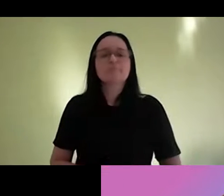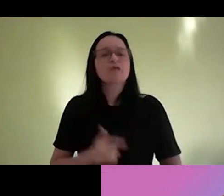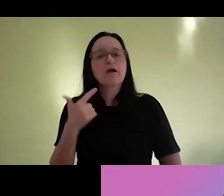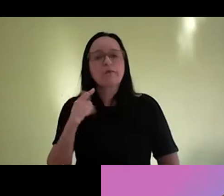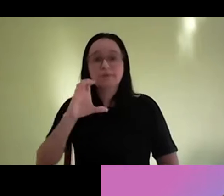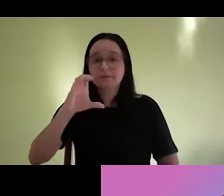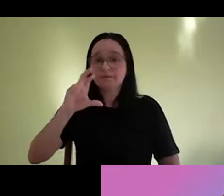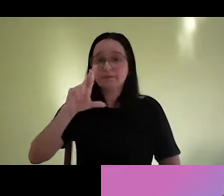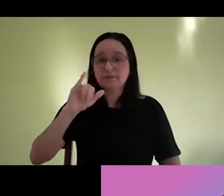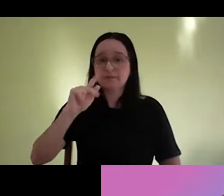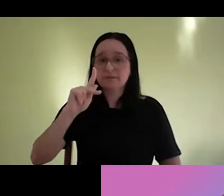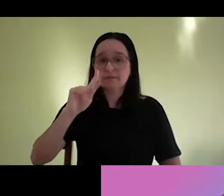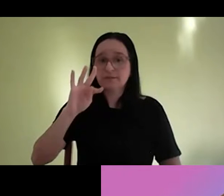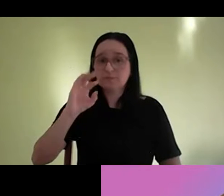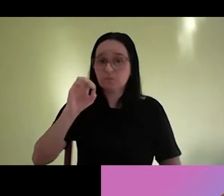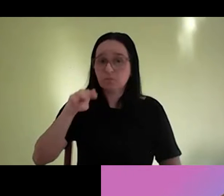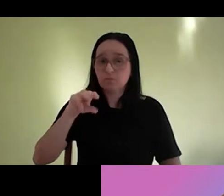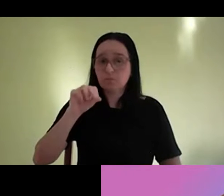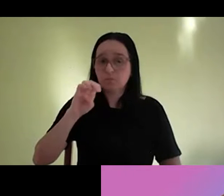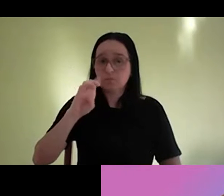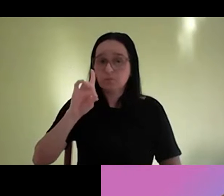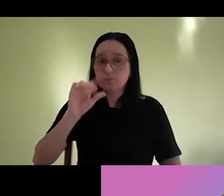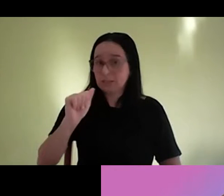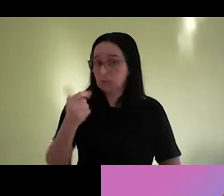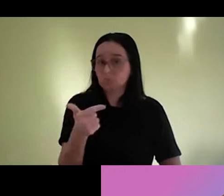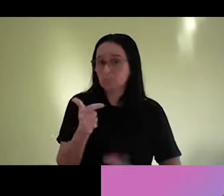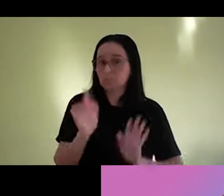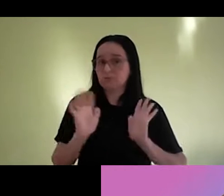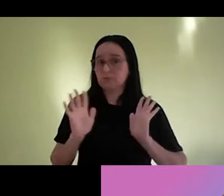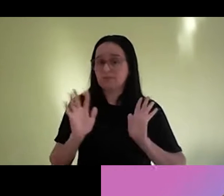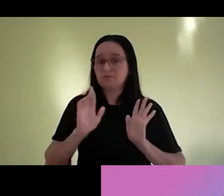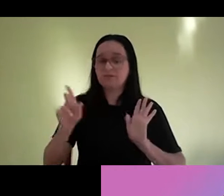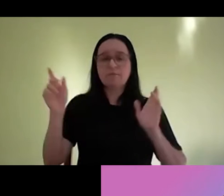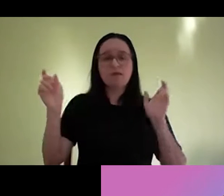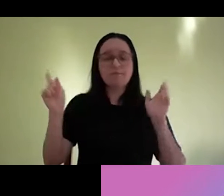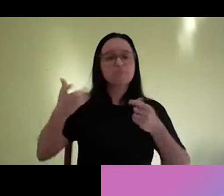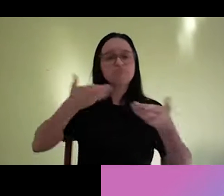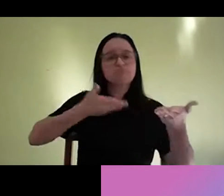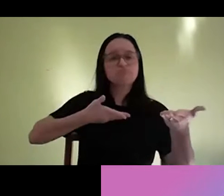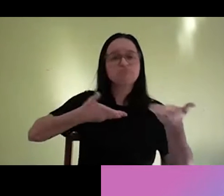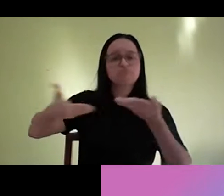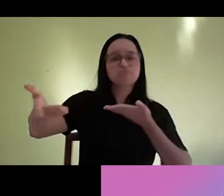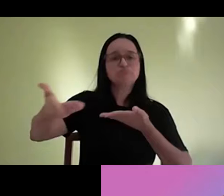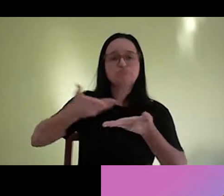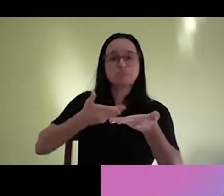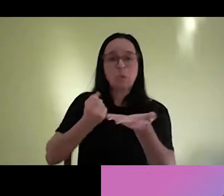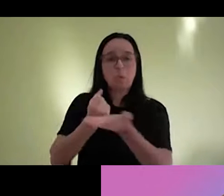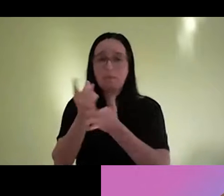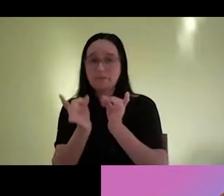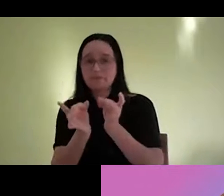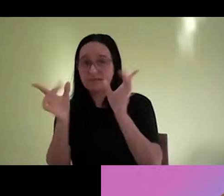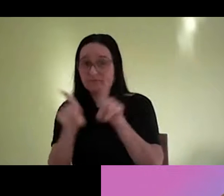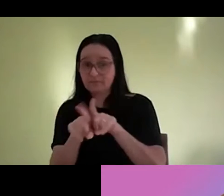tem esse controle, só que é uma forma de você fazer transações. Então, quando se teve essa